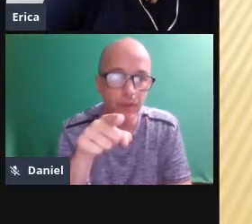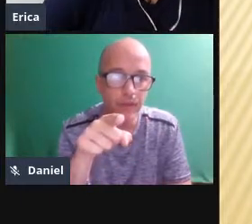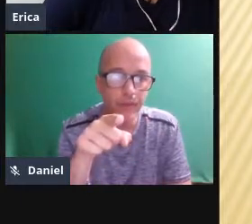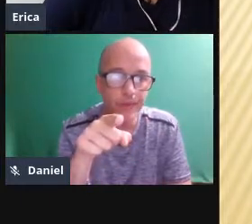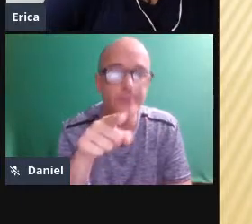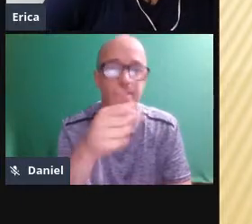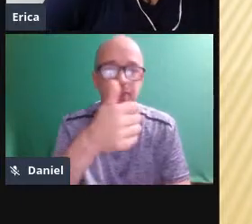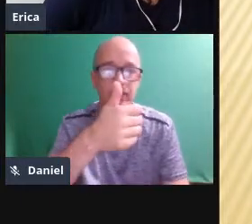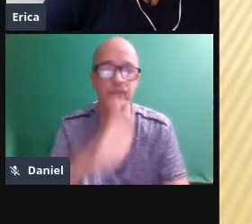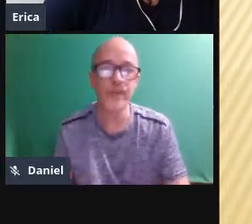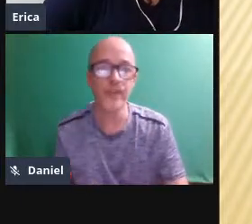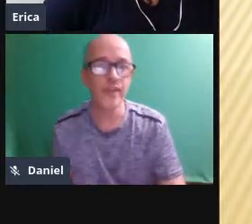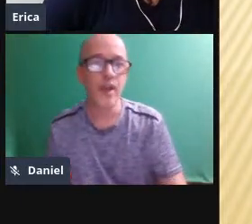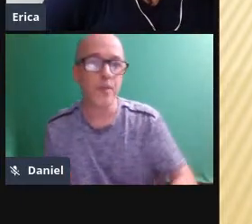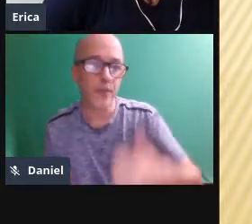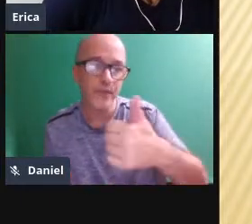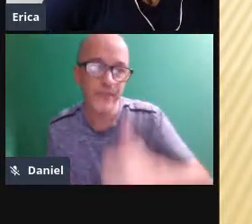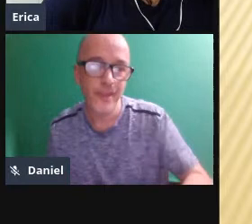Pode.